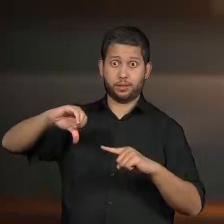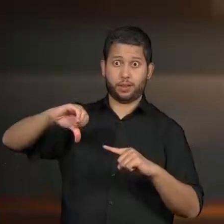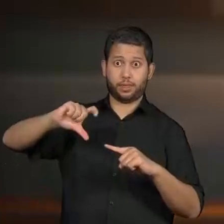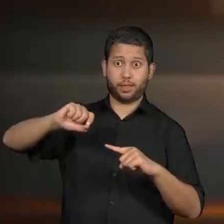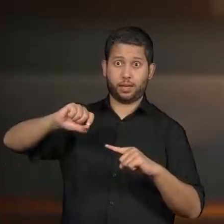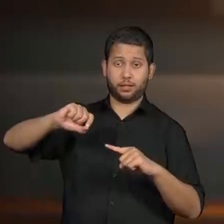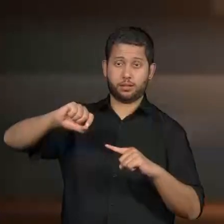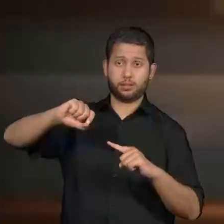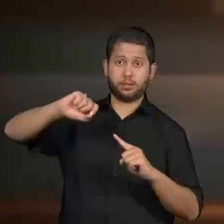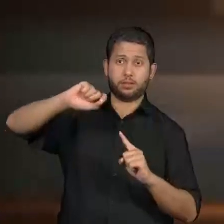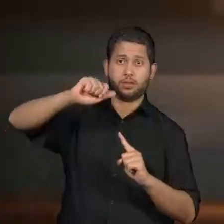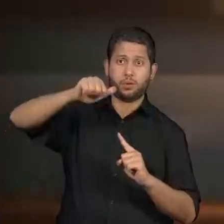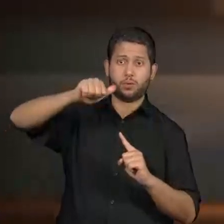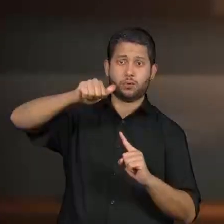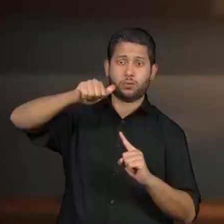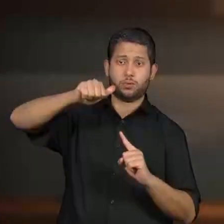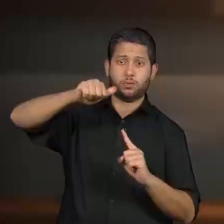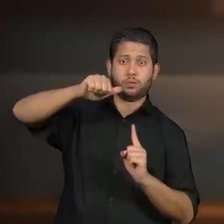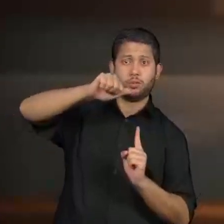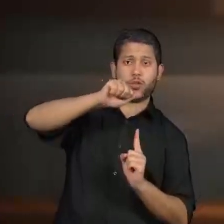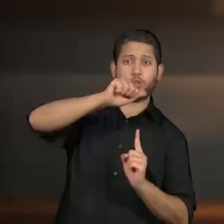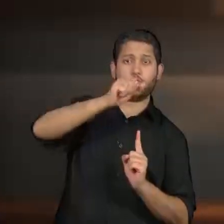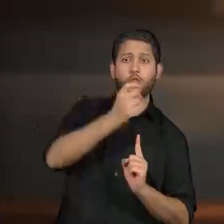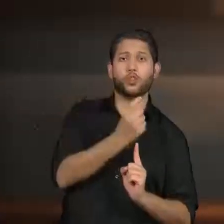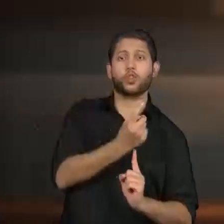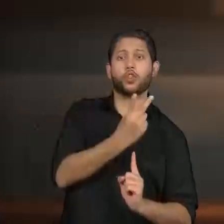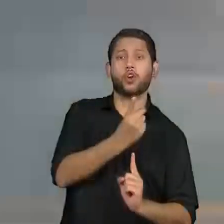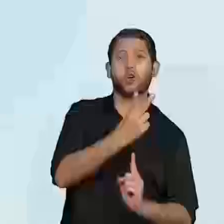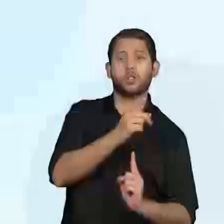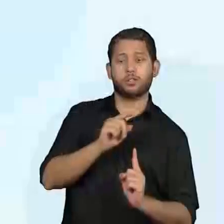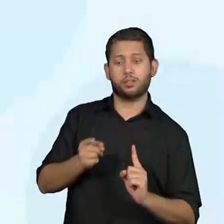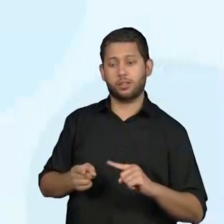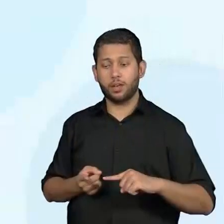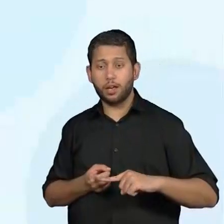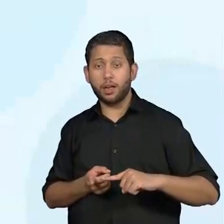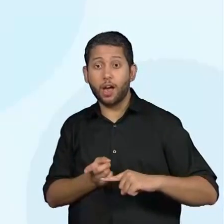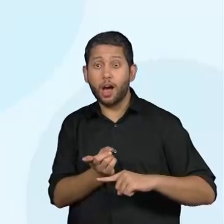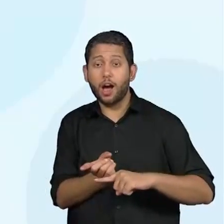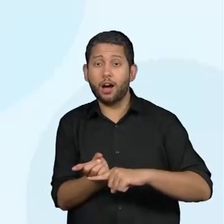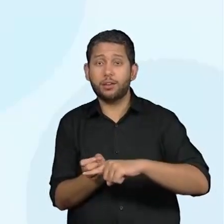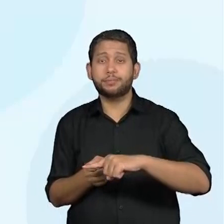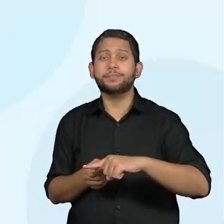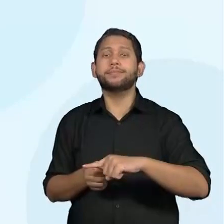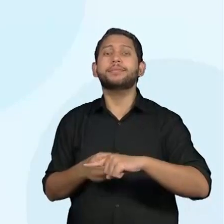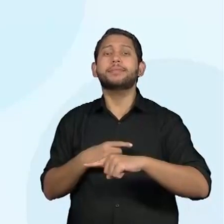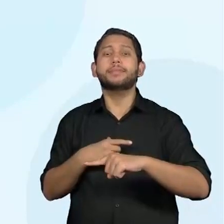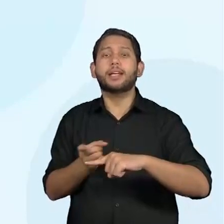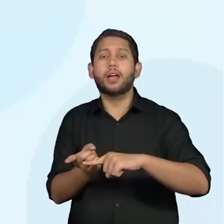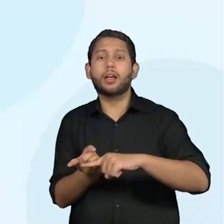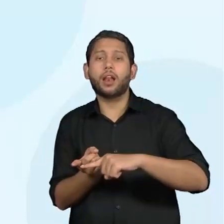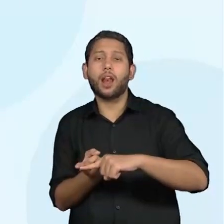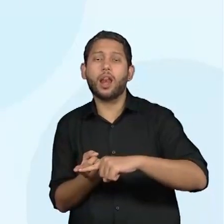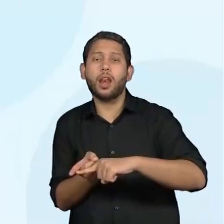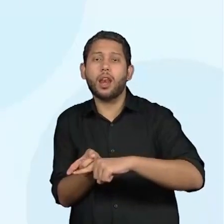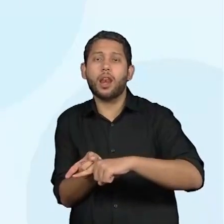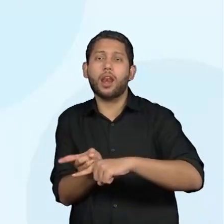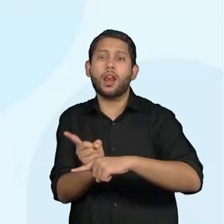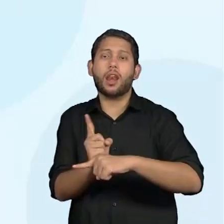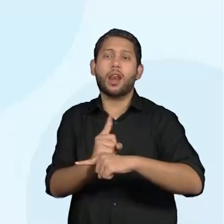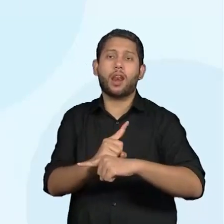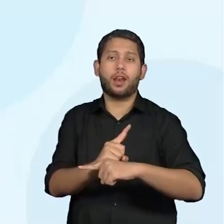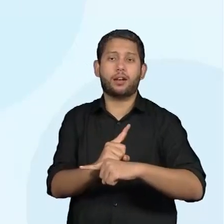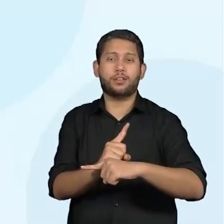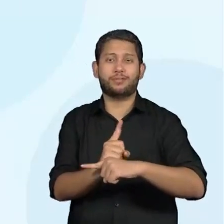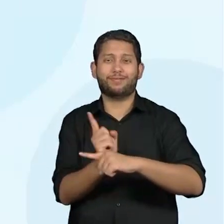horas. Então, qual foi o tempo transcorrido entre o primeiro e o segundo relógio? 15 minutos. Então, vou registrar